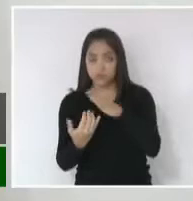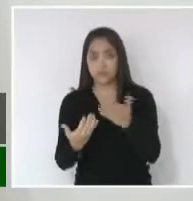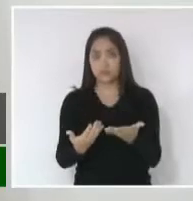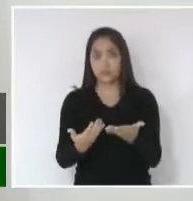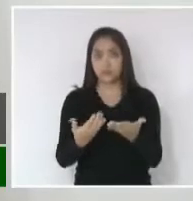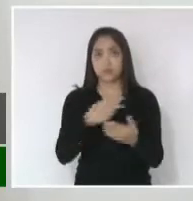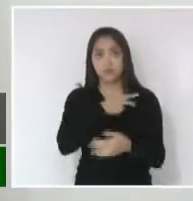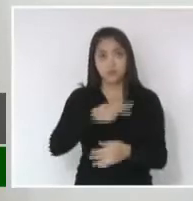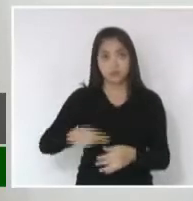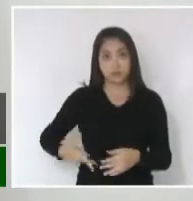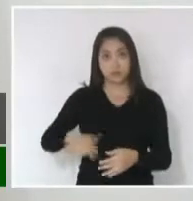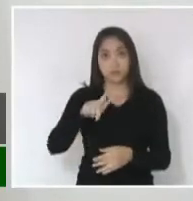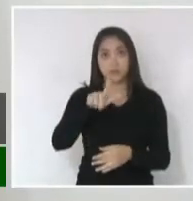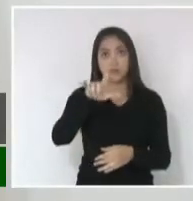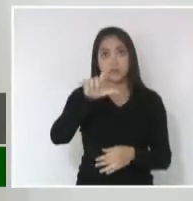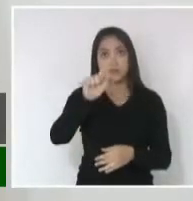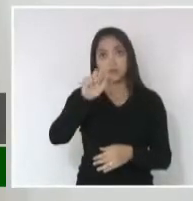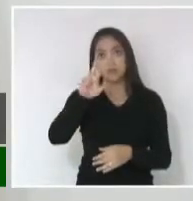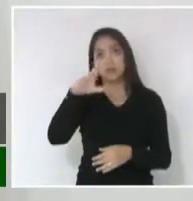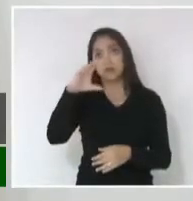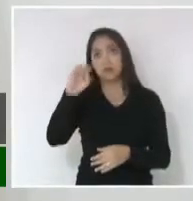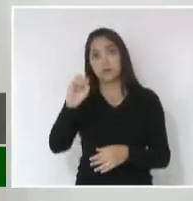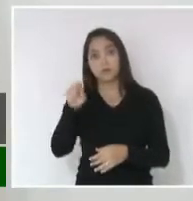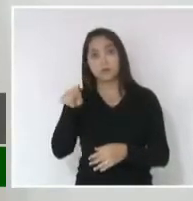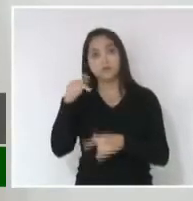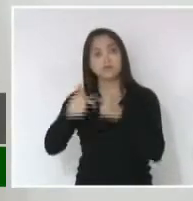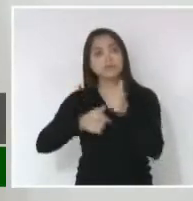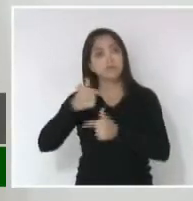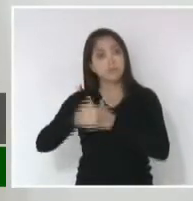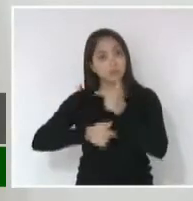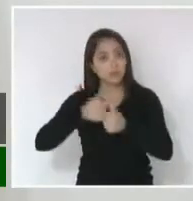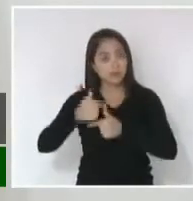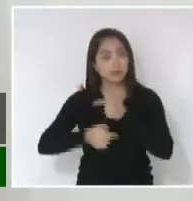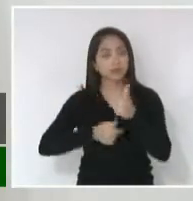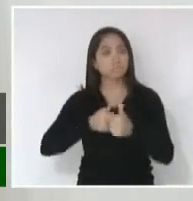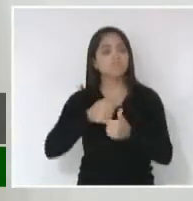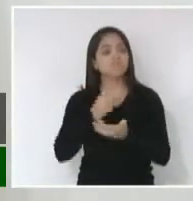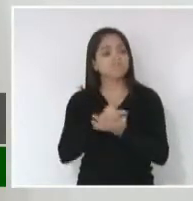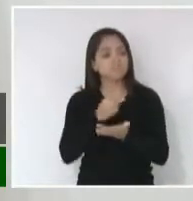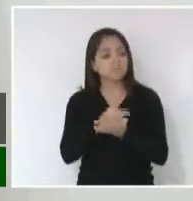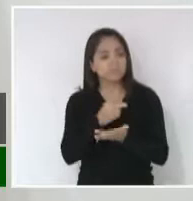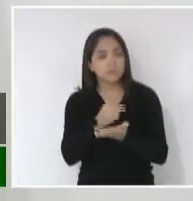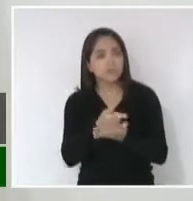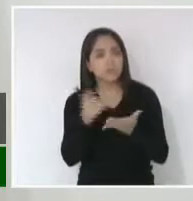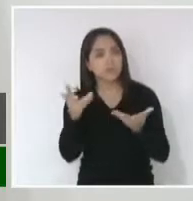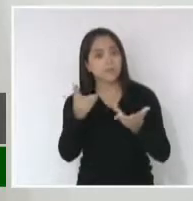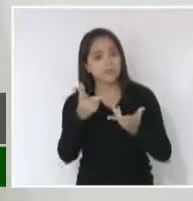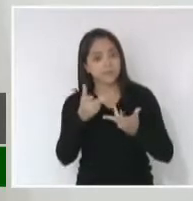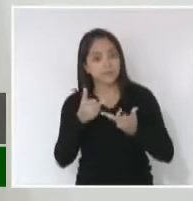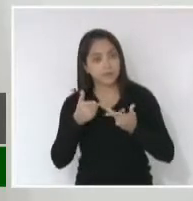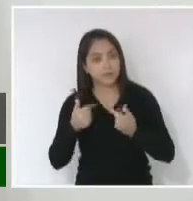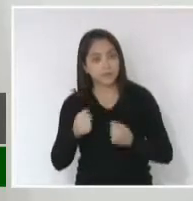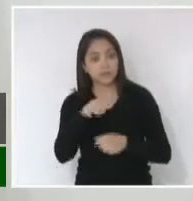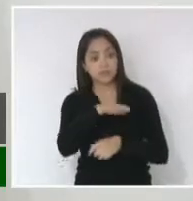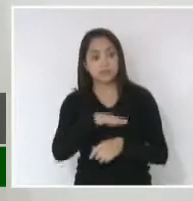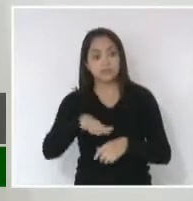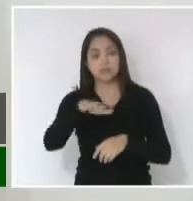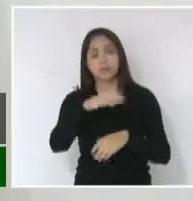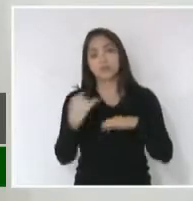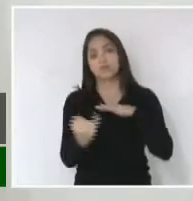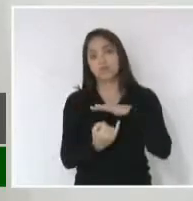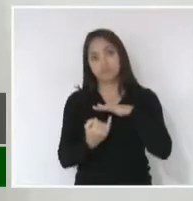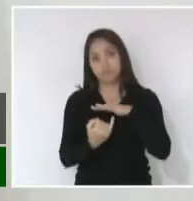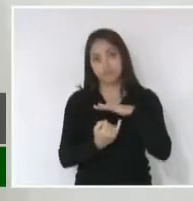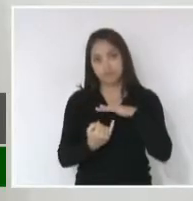senhor Glauco Corte, trabalha sem parar para o aperfeiçoamento do setor industrial. É